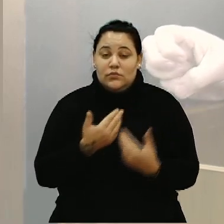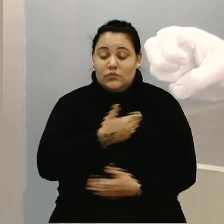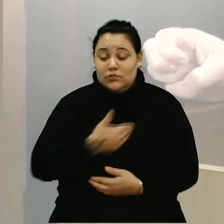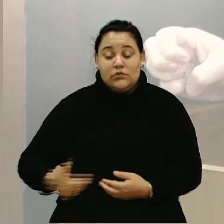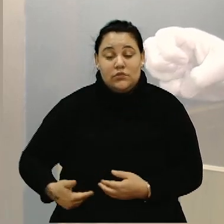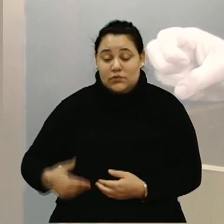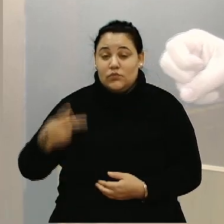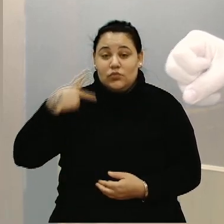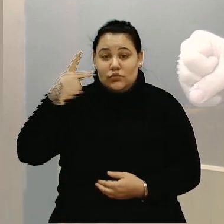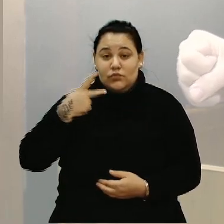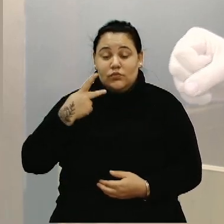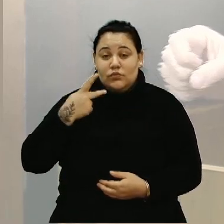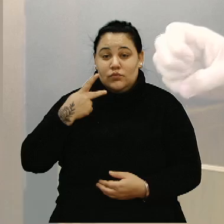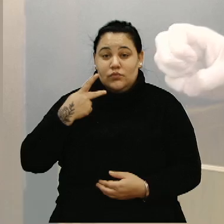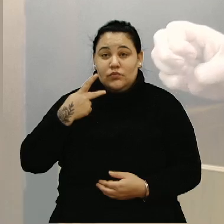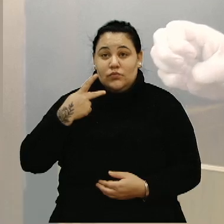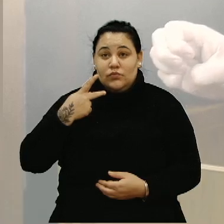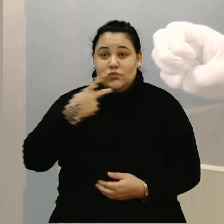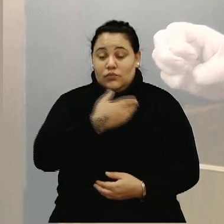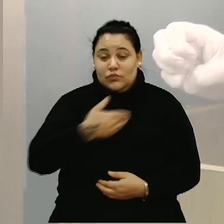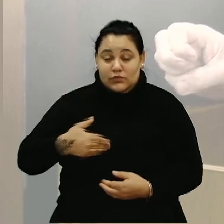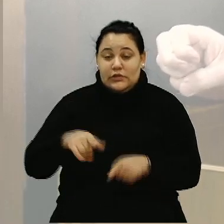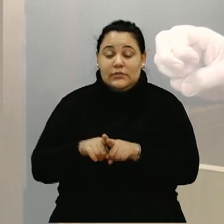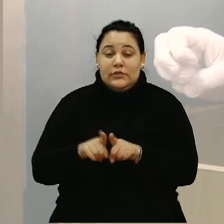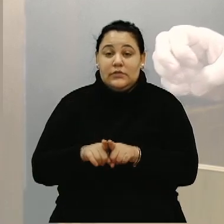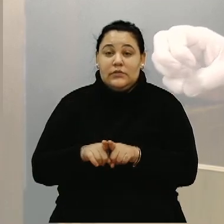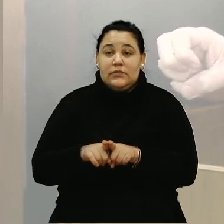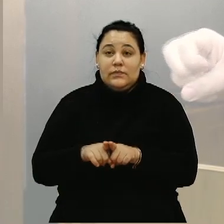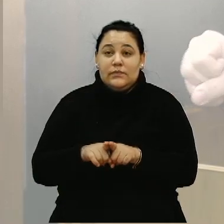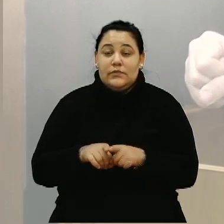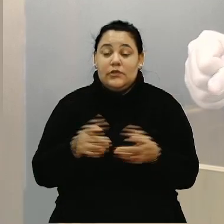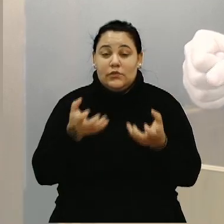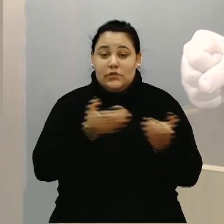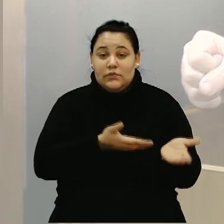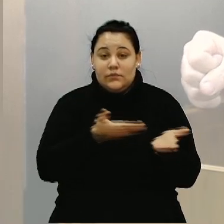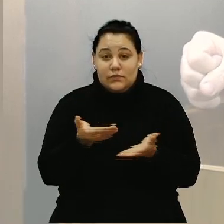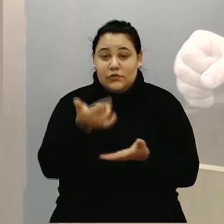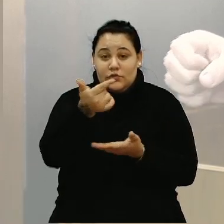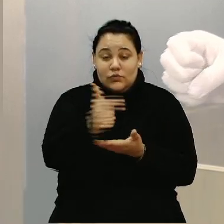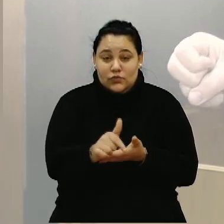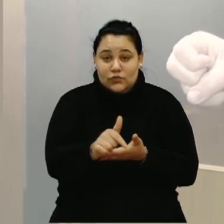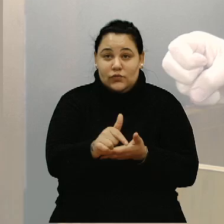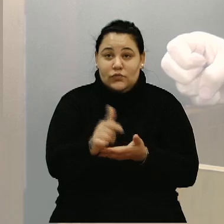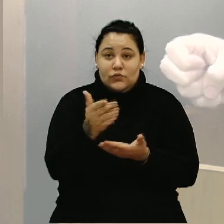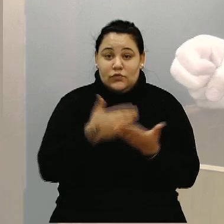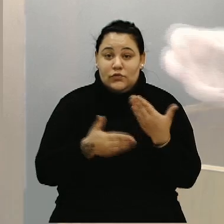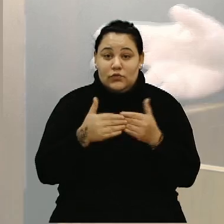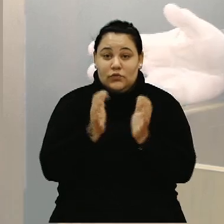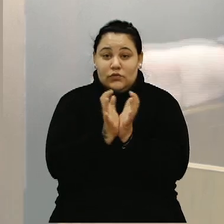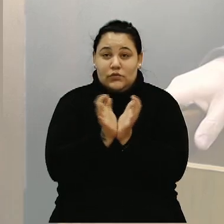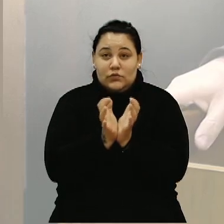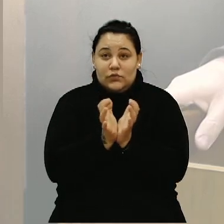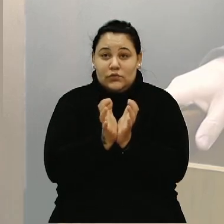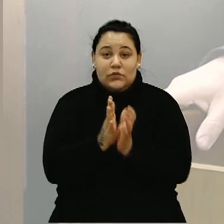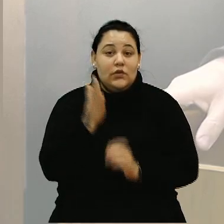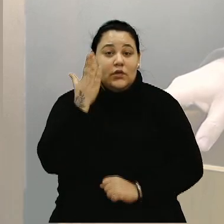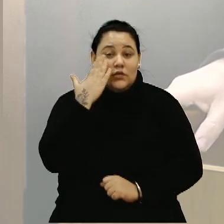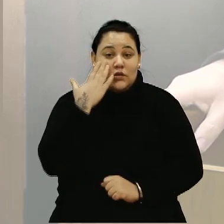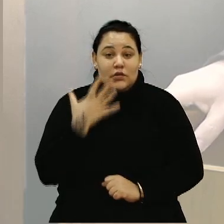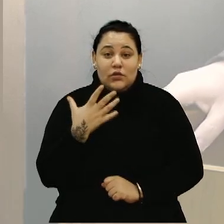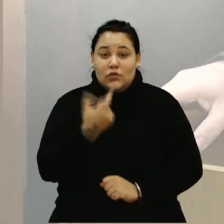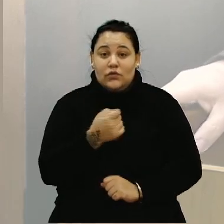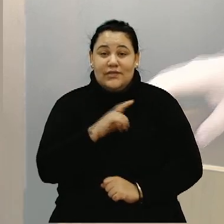pública. E nesta toada gostaria de reiterar o convite a todos os colegas. Sei que todos hoje estamos